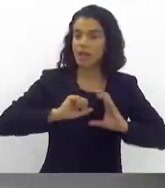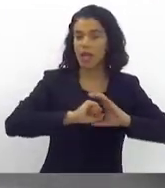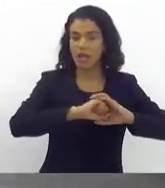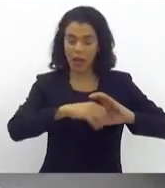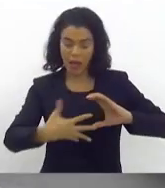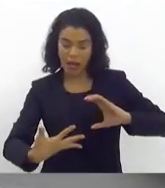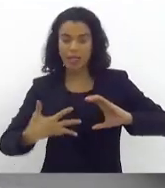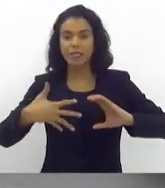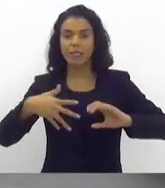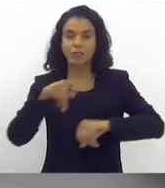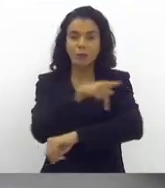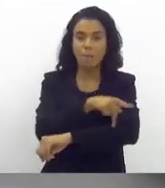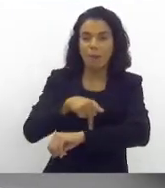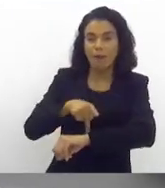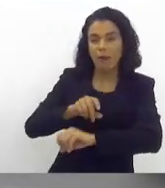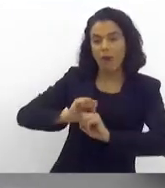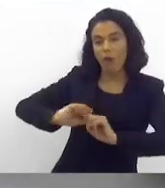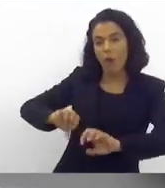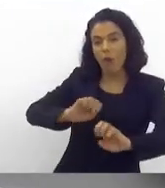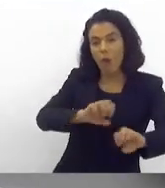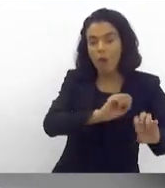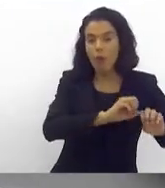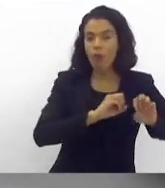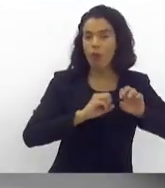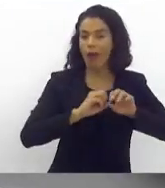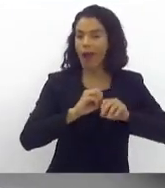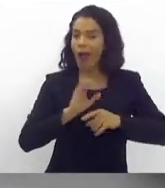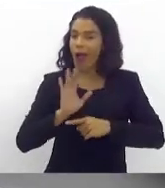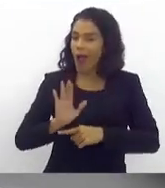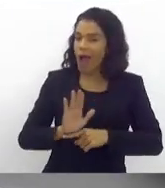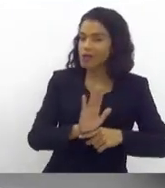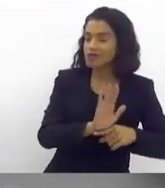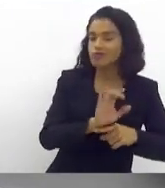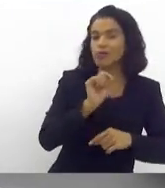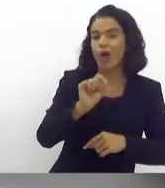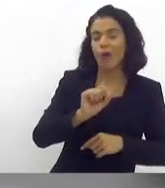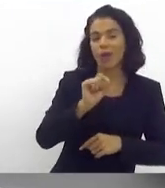pedagógico, educativo, que ajuda na identificação de